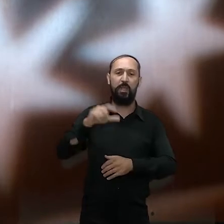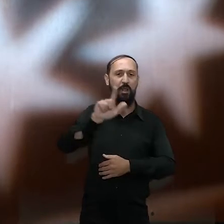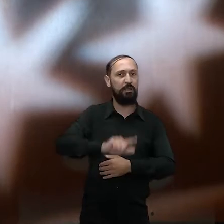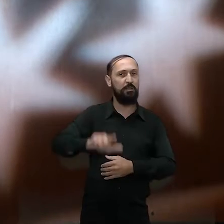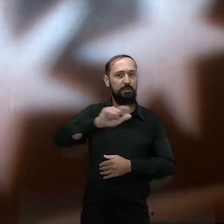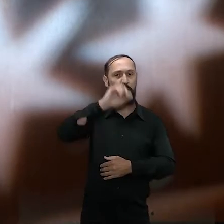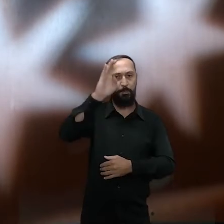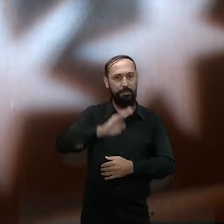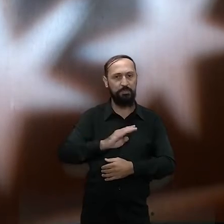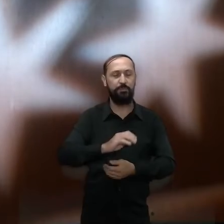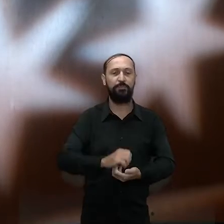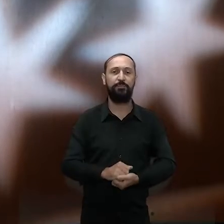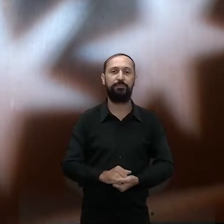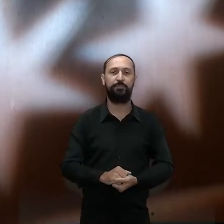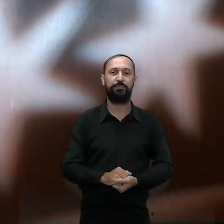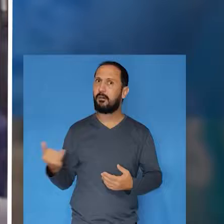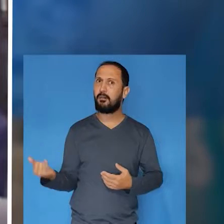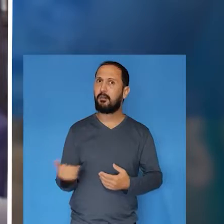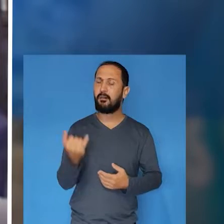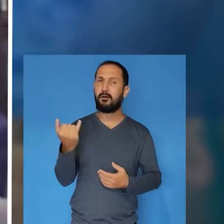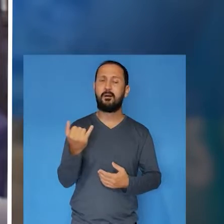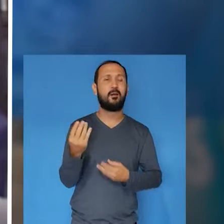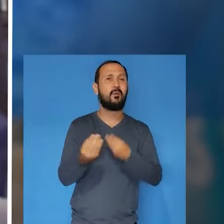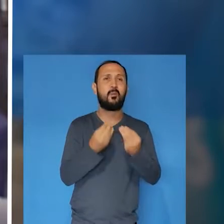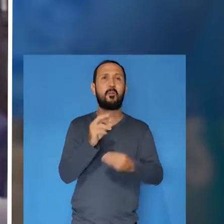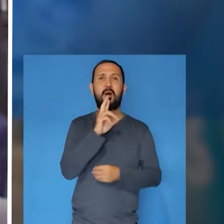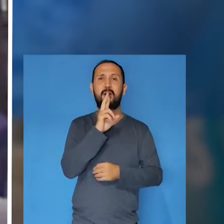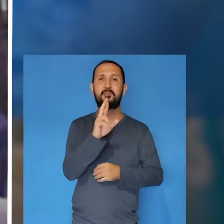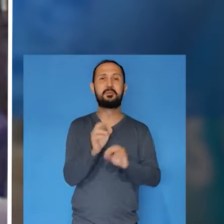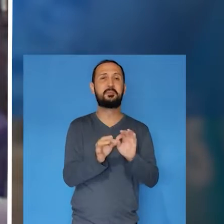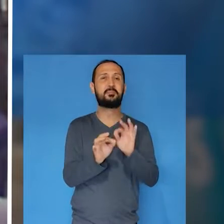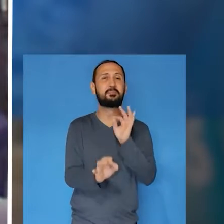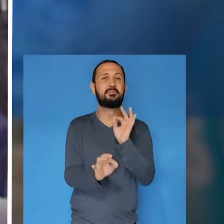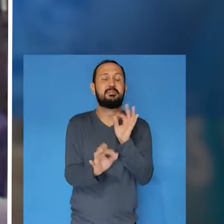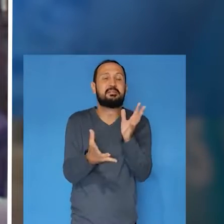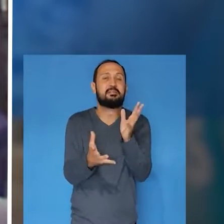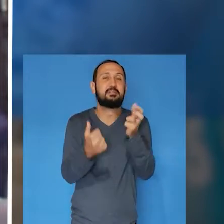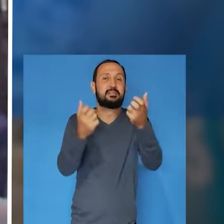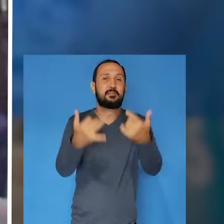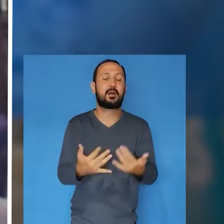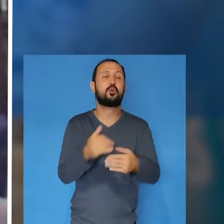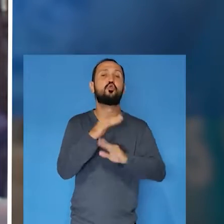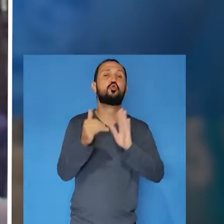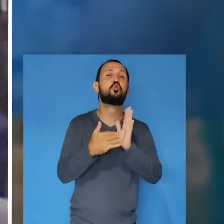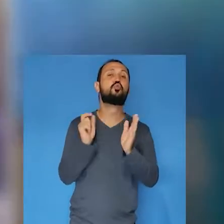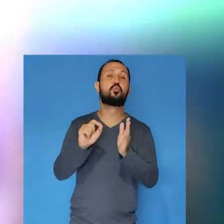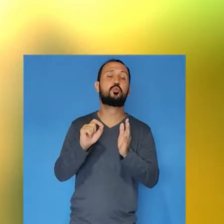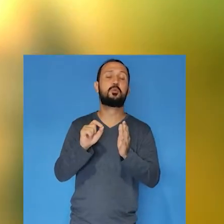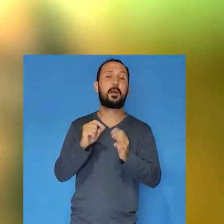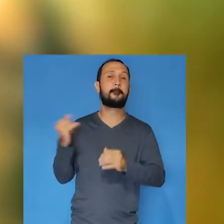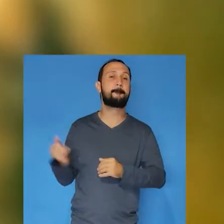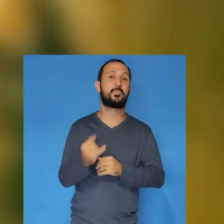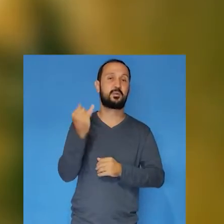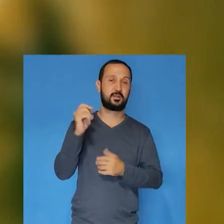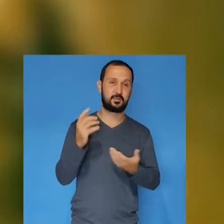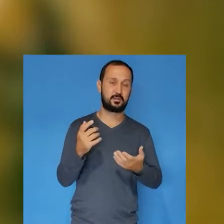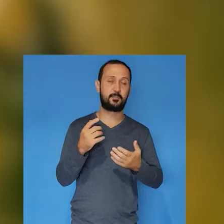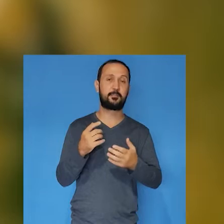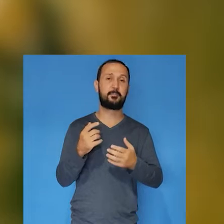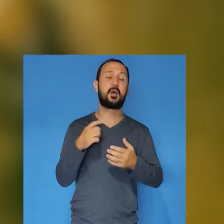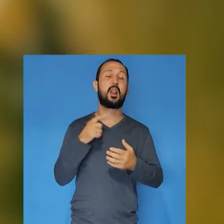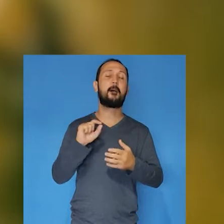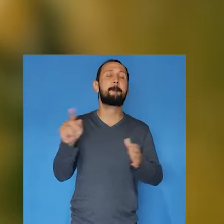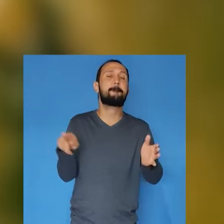Alencar para a literatura brasileira. É um pouco difícil de, numa resposta curta, falar a respeito de tudo aquilo que Alencar fez